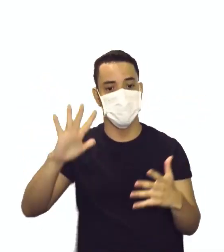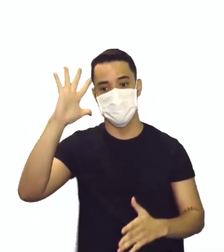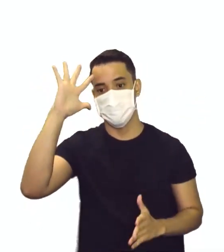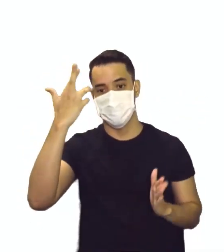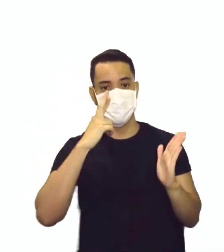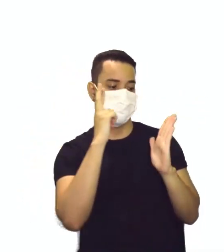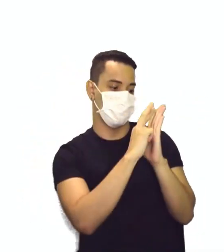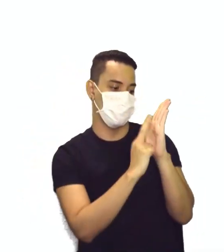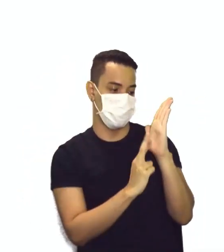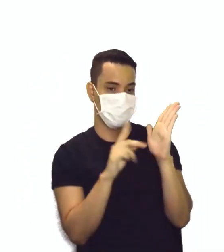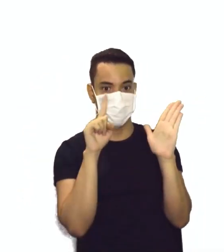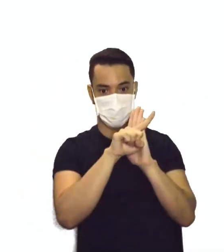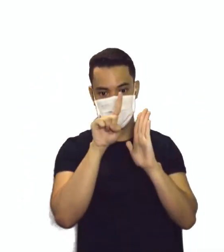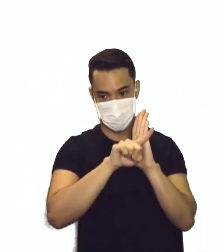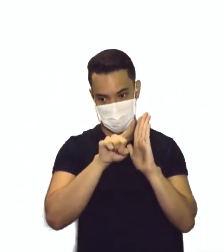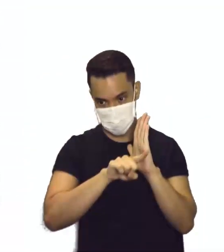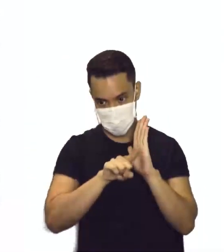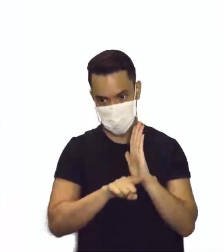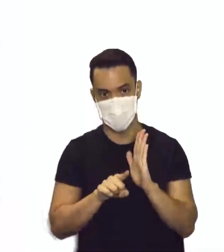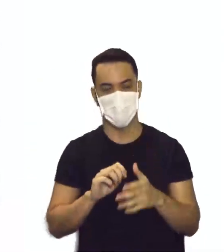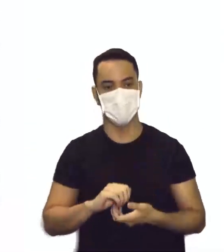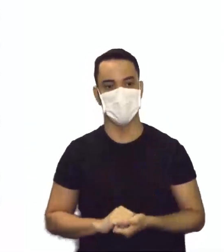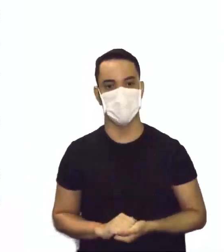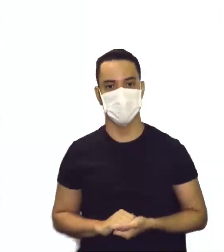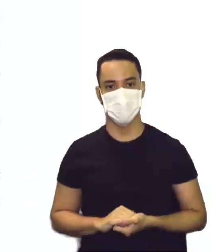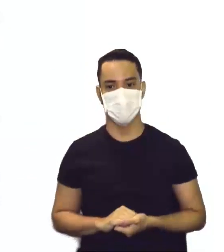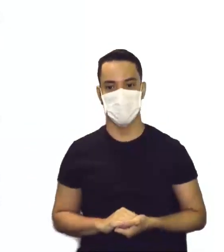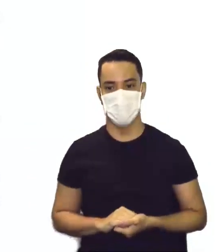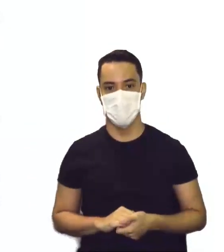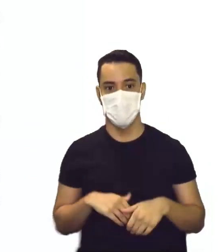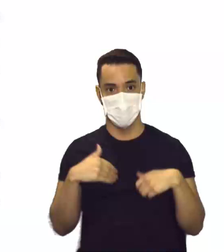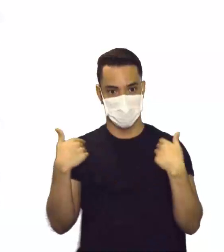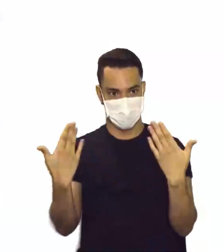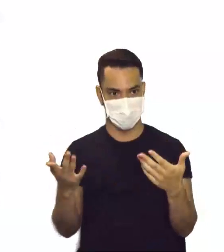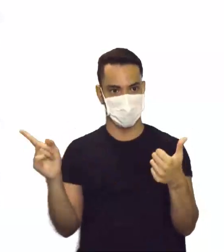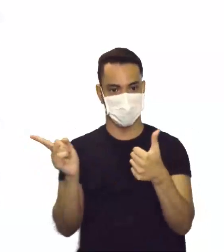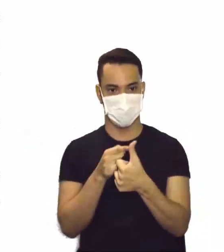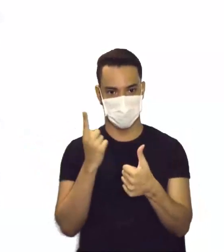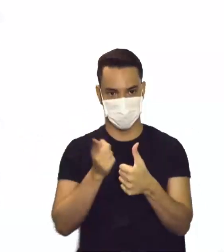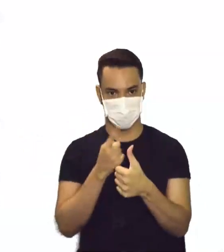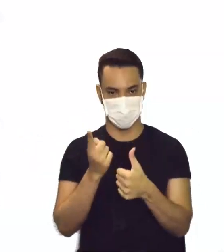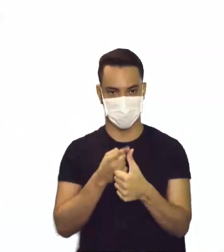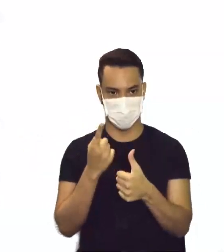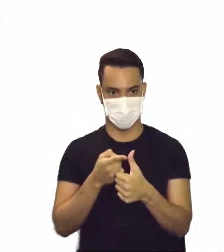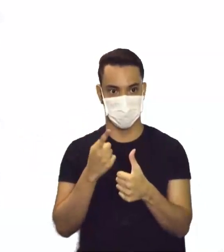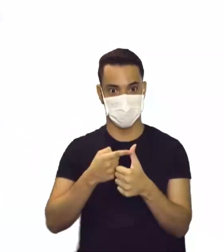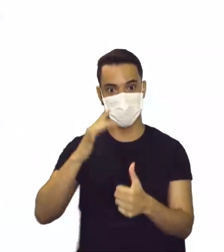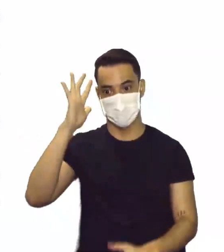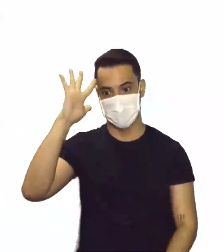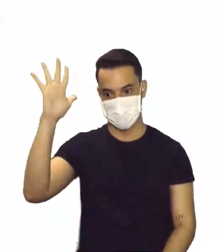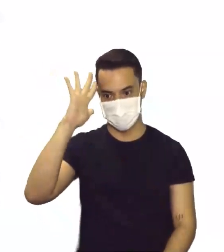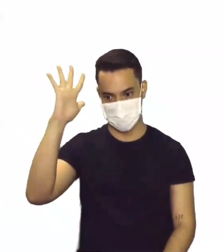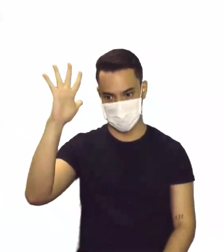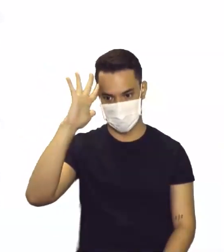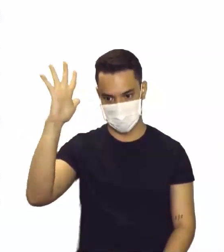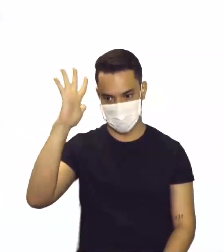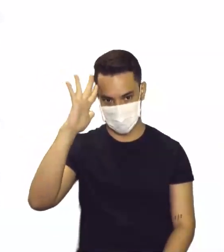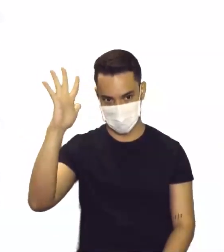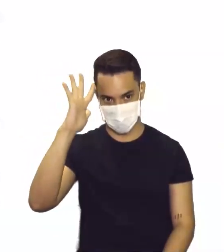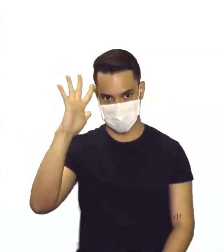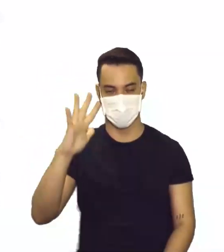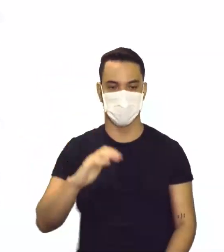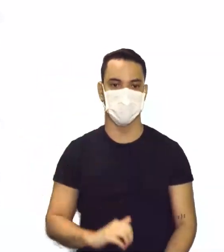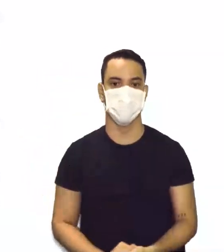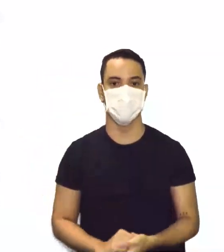resolver questões, ok? Bom, vamos para a primeira questão, questão teórica, tá?